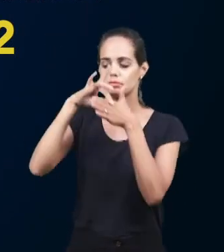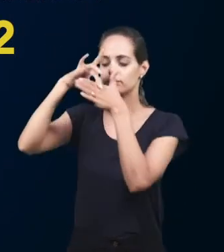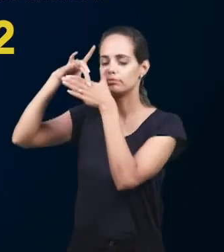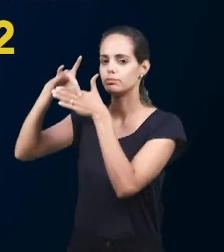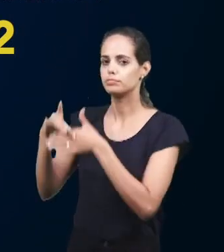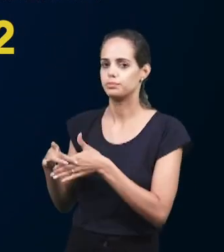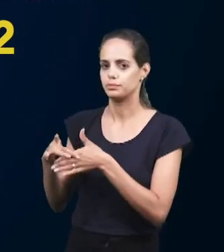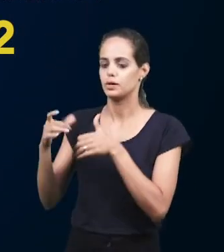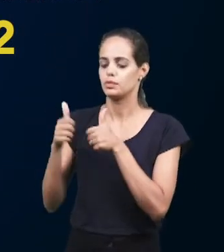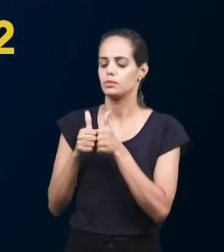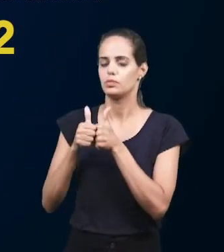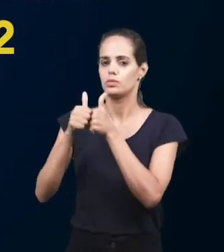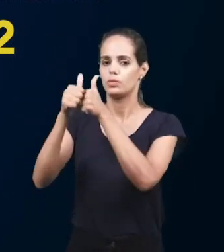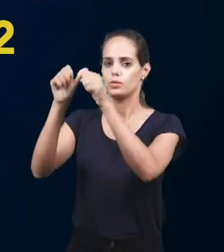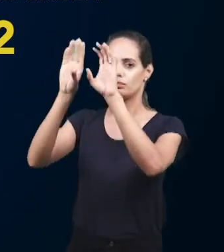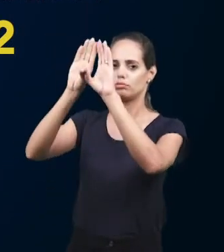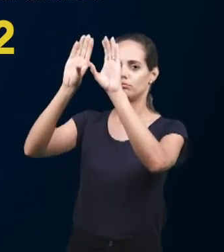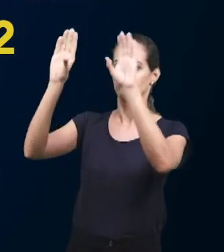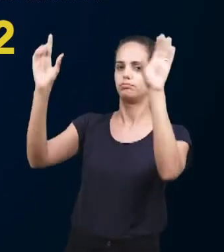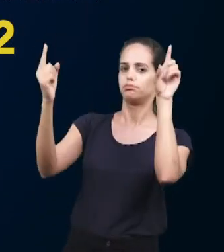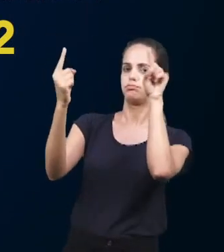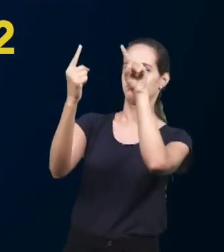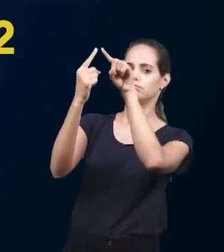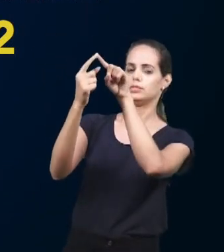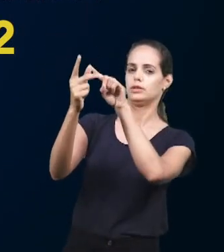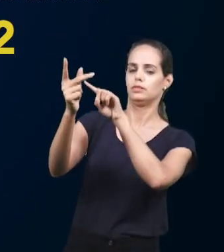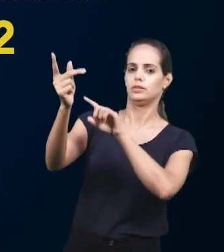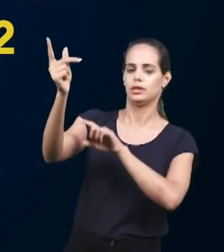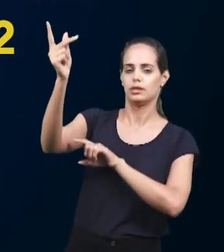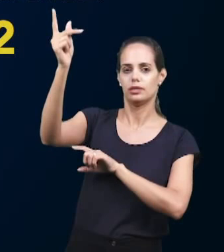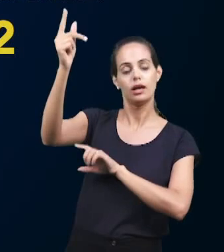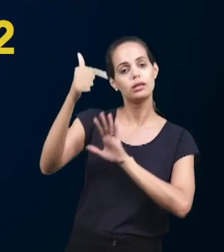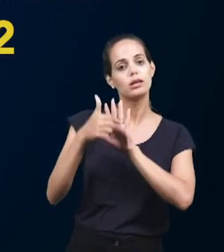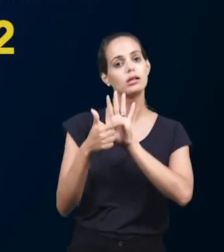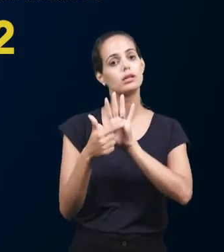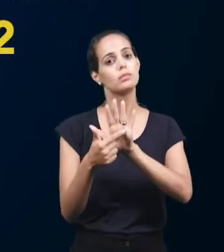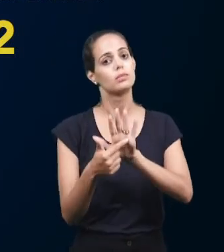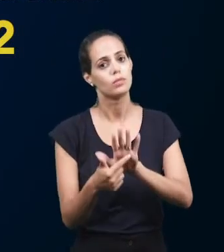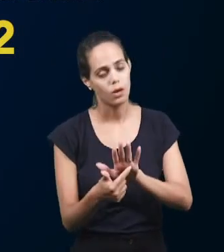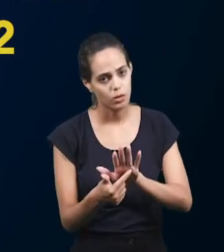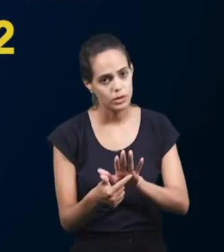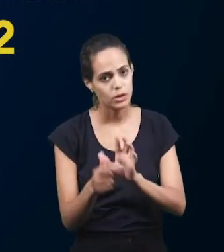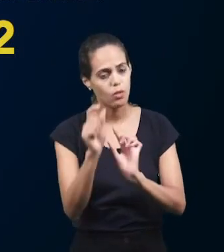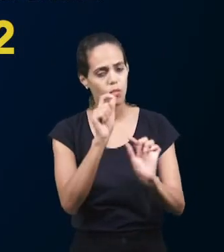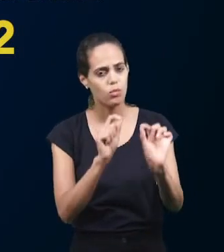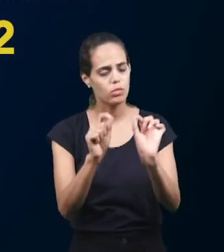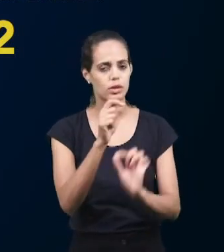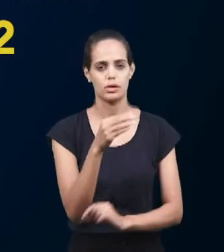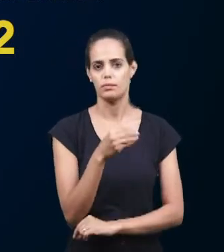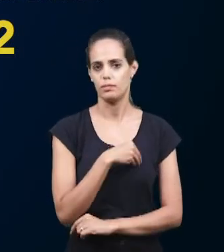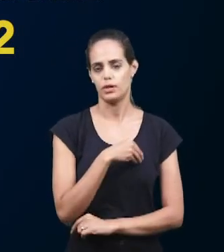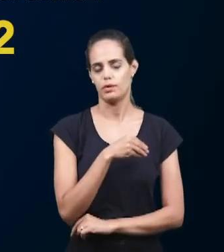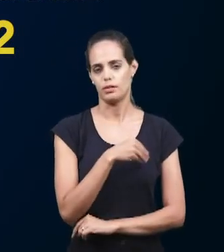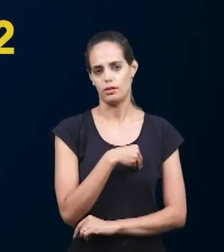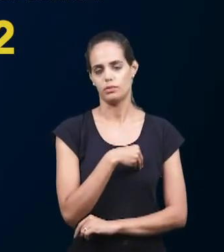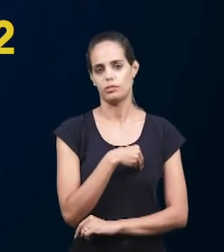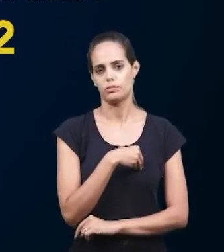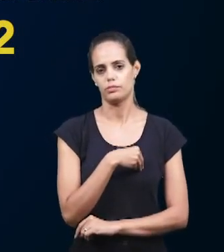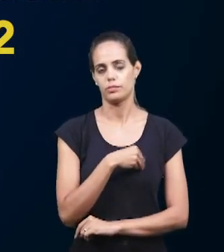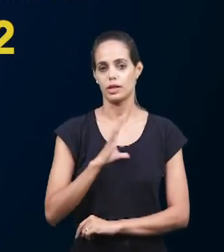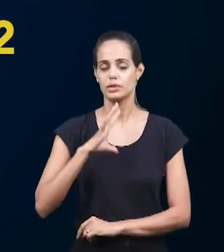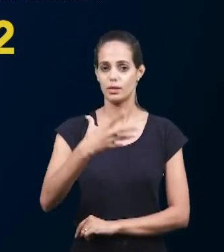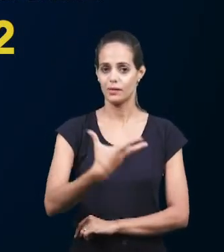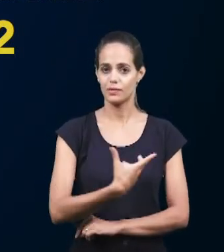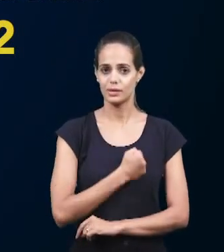rumo à eternidade e nos testifica do pecado. Então, irmão, salvação é uma